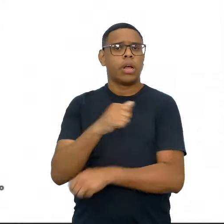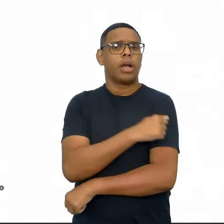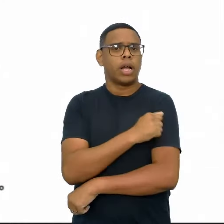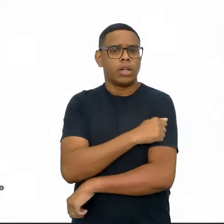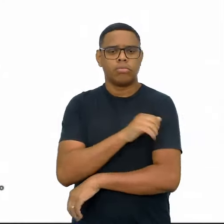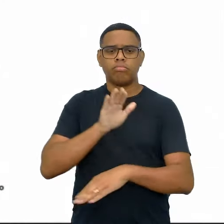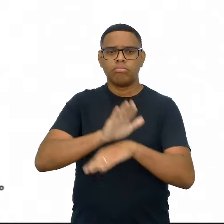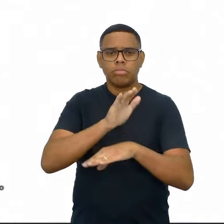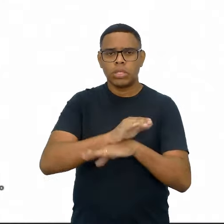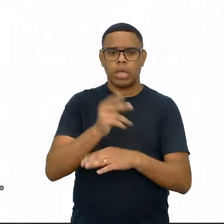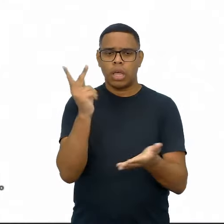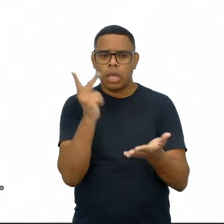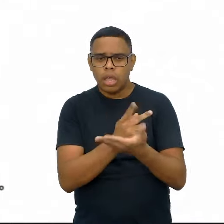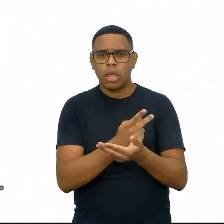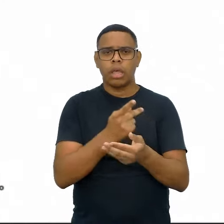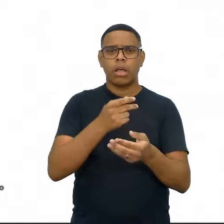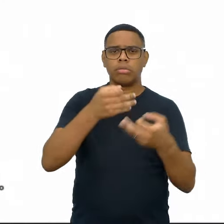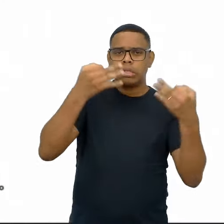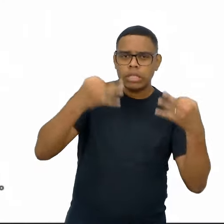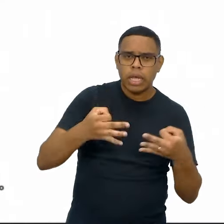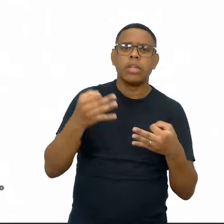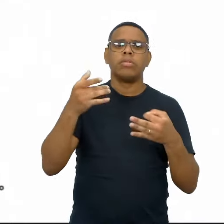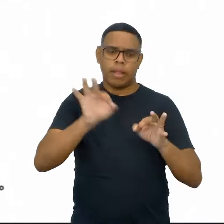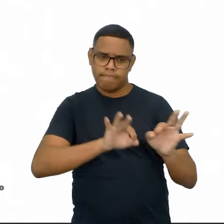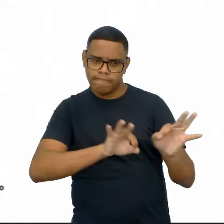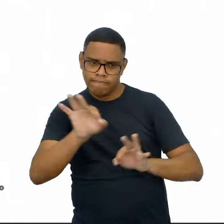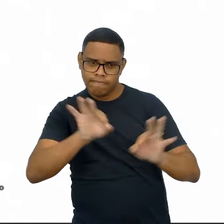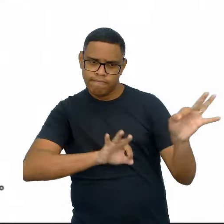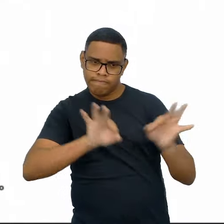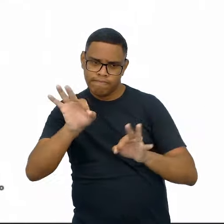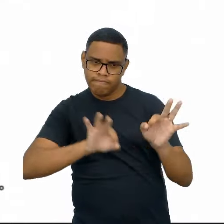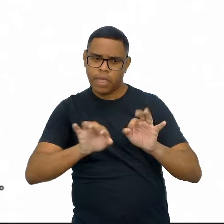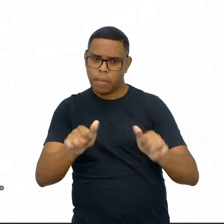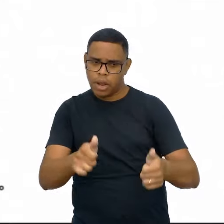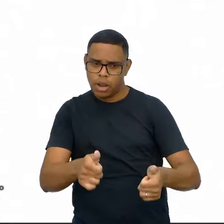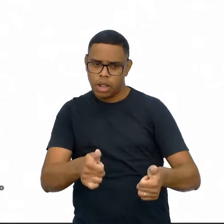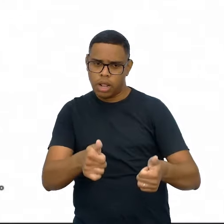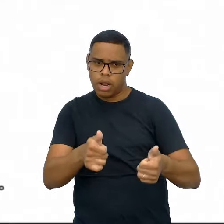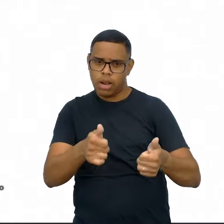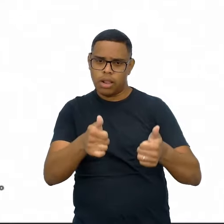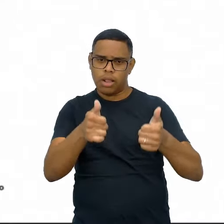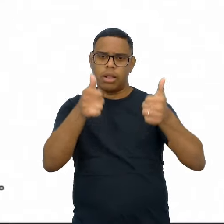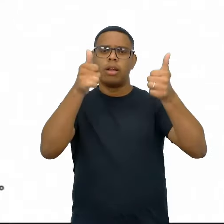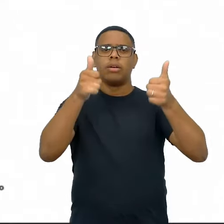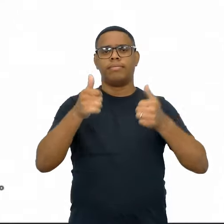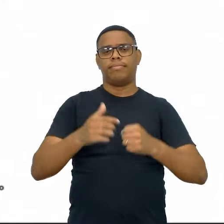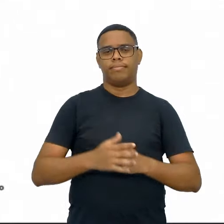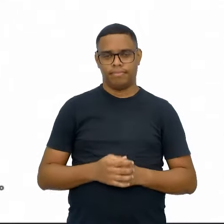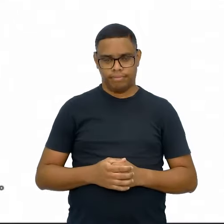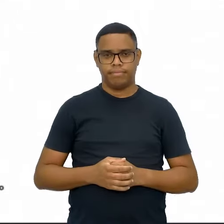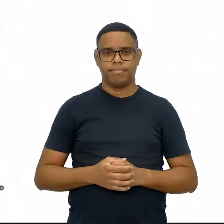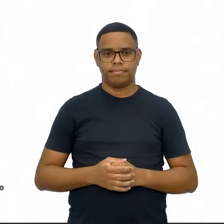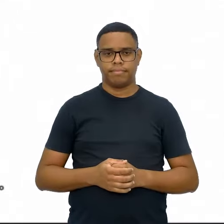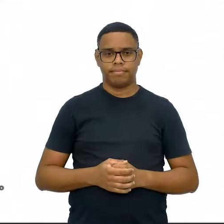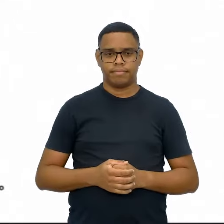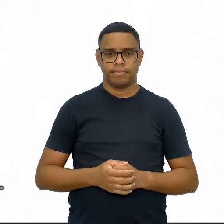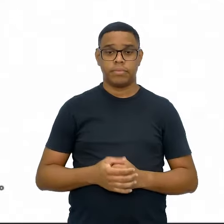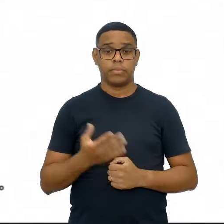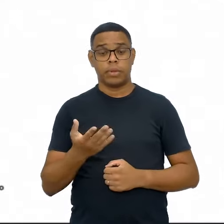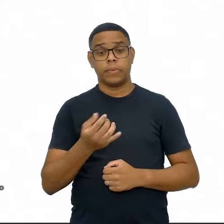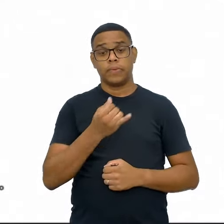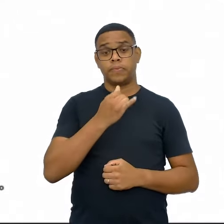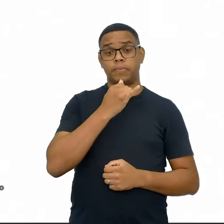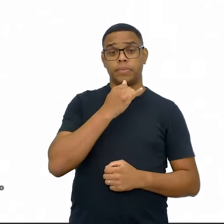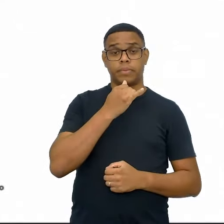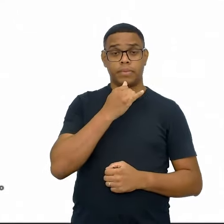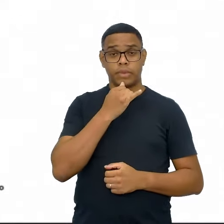para o estudo sistemático, né, de acordo com a EIDE, nesse livro que ela traz. E a exemplo